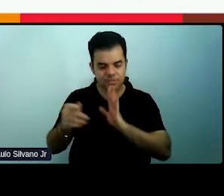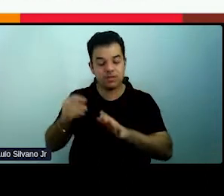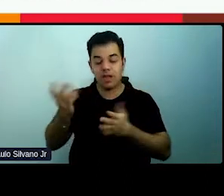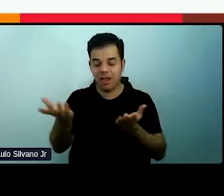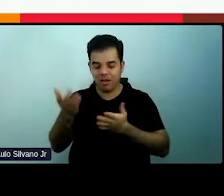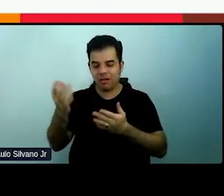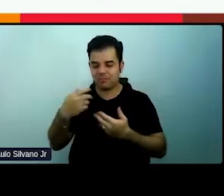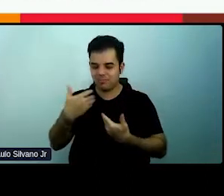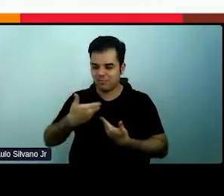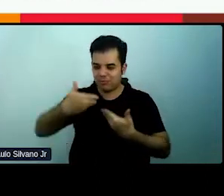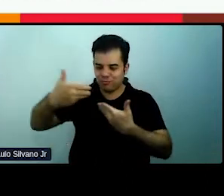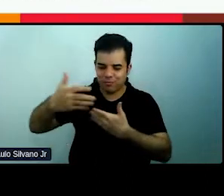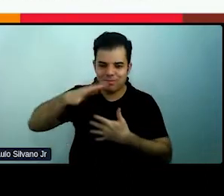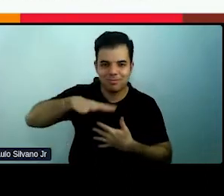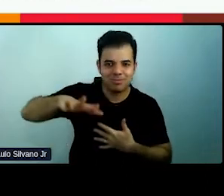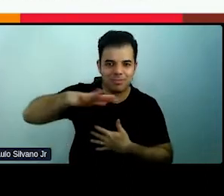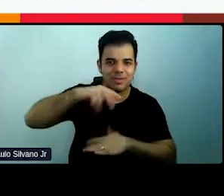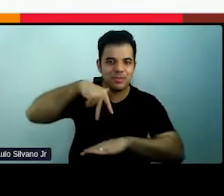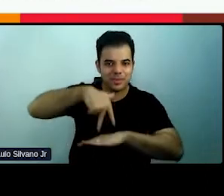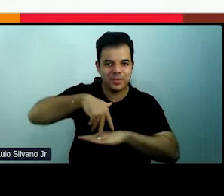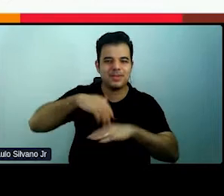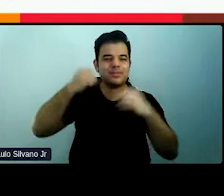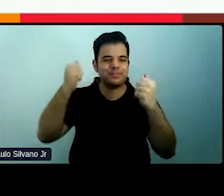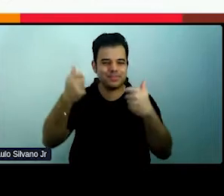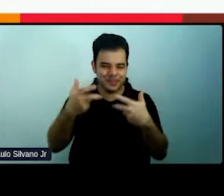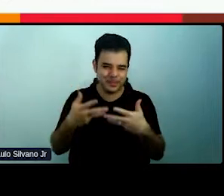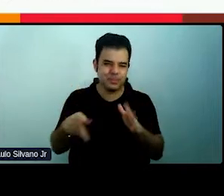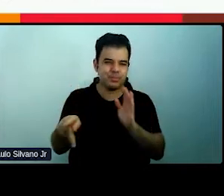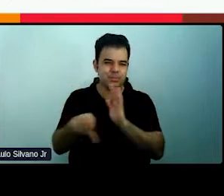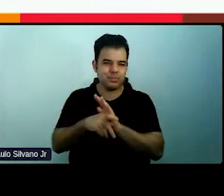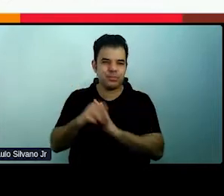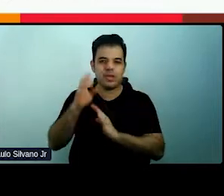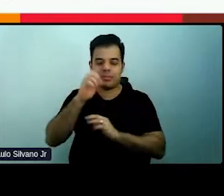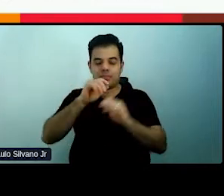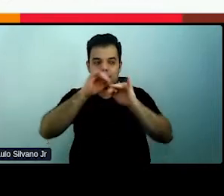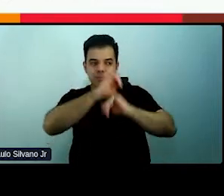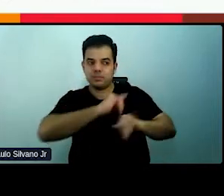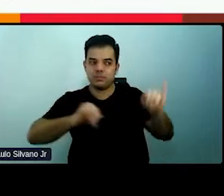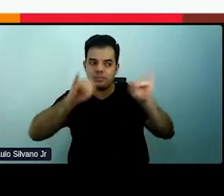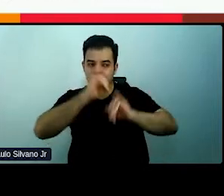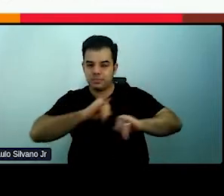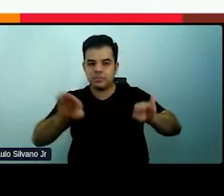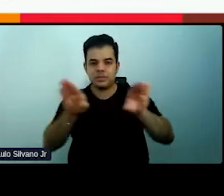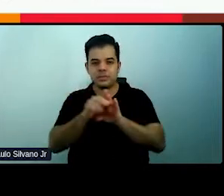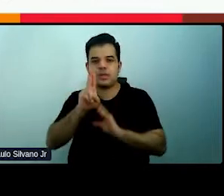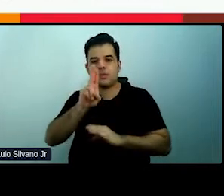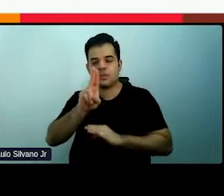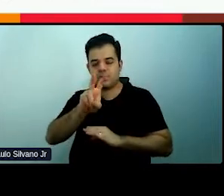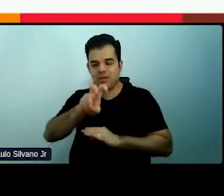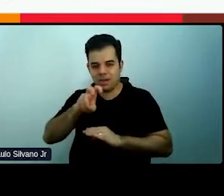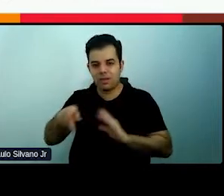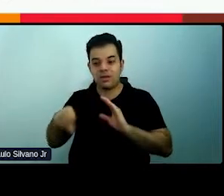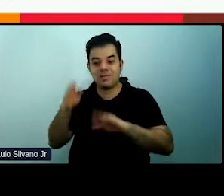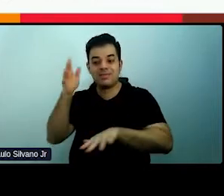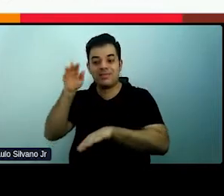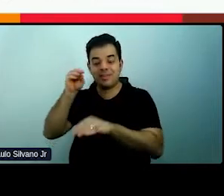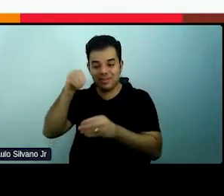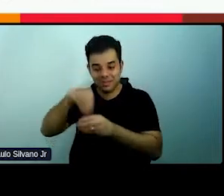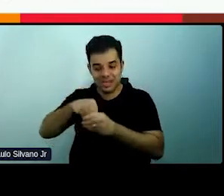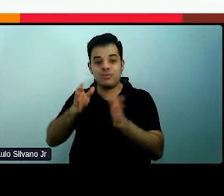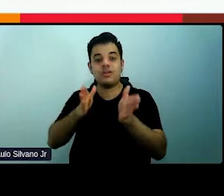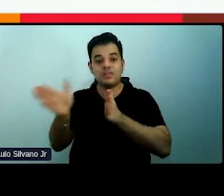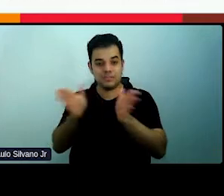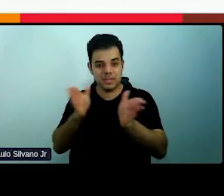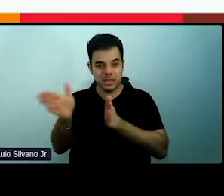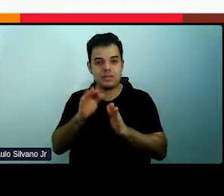né? Vamos falar um pouquinho sobre política pública e UX dentro da acessibilidade, mas primeiro